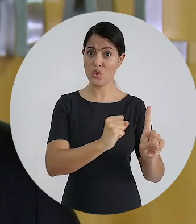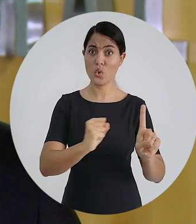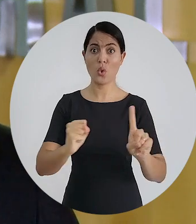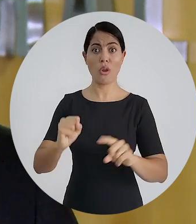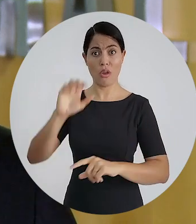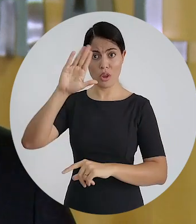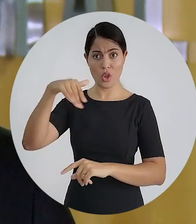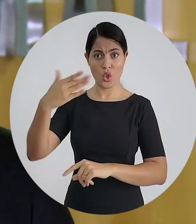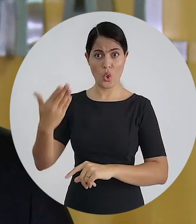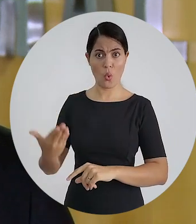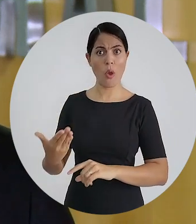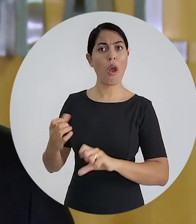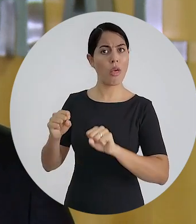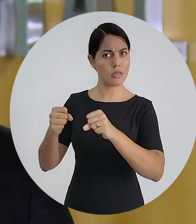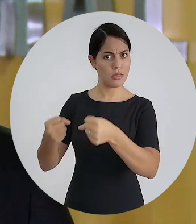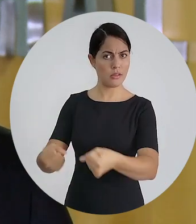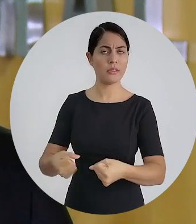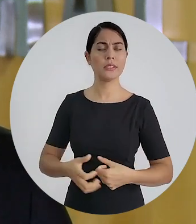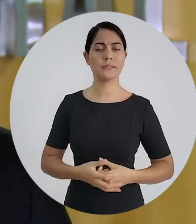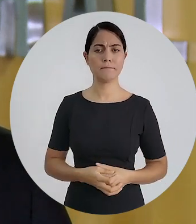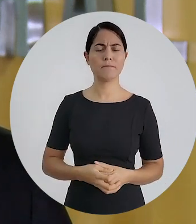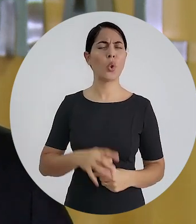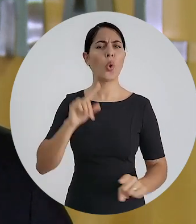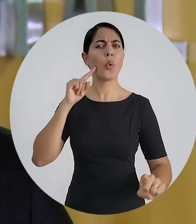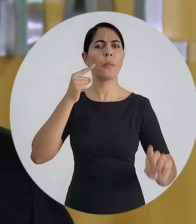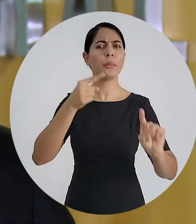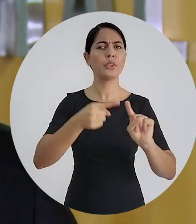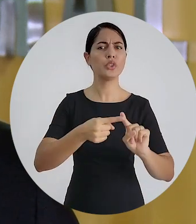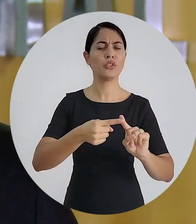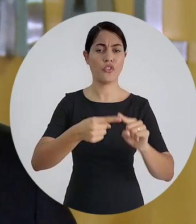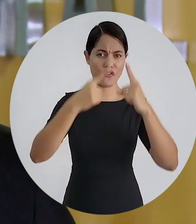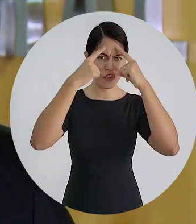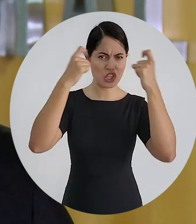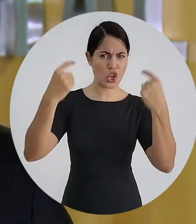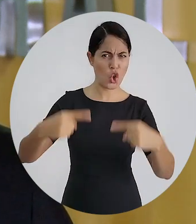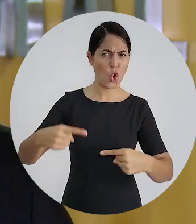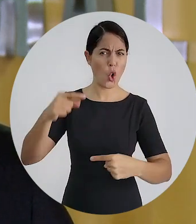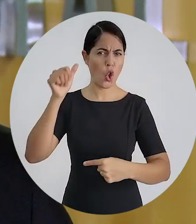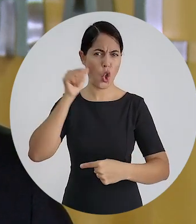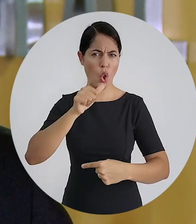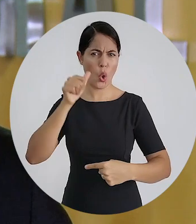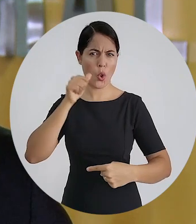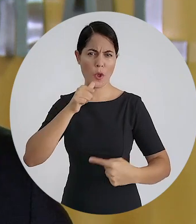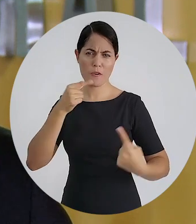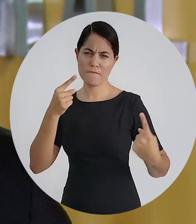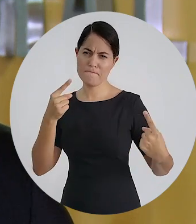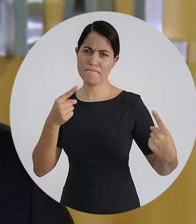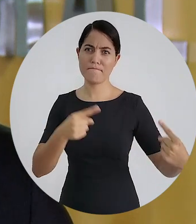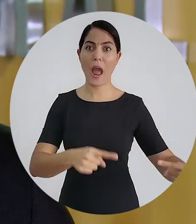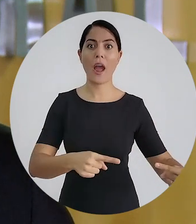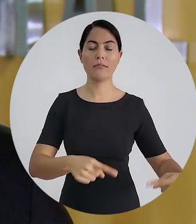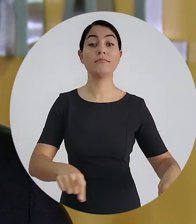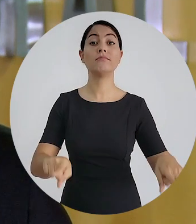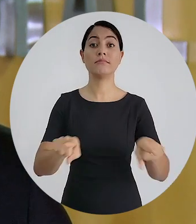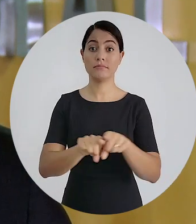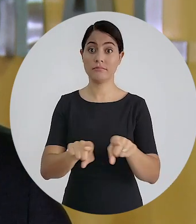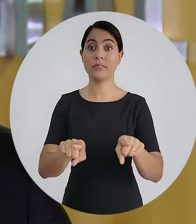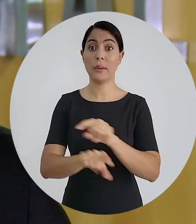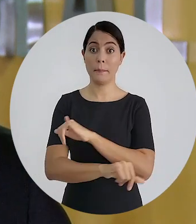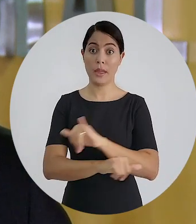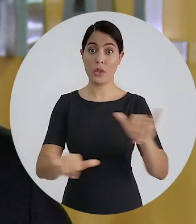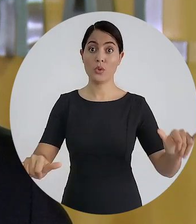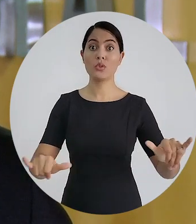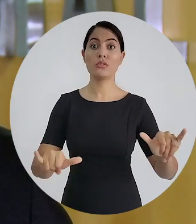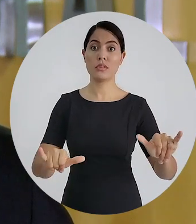gênero, para debater medidas de enfrentamento à violência contra a mulher e lançar um manifesto de repúdio à tese da